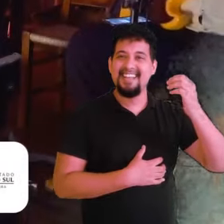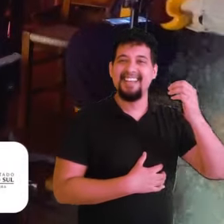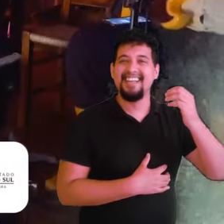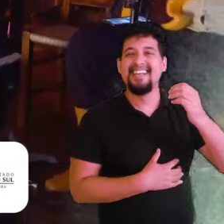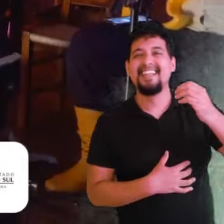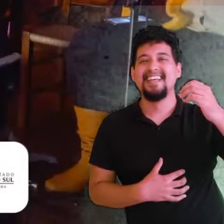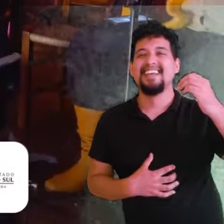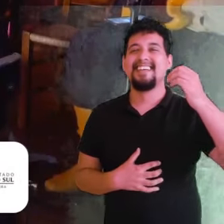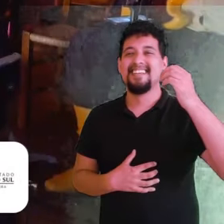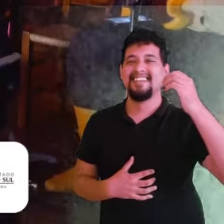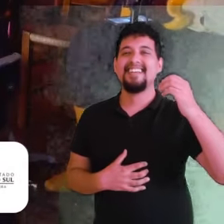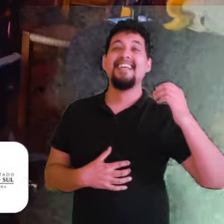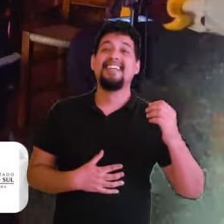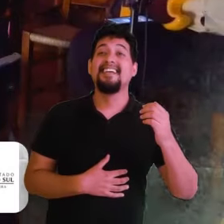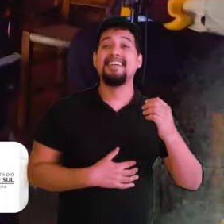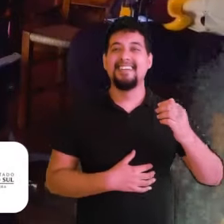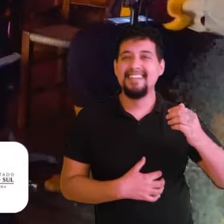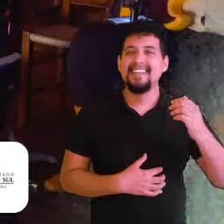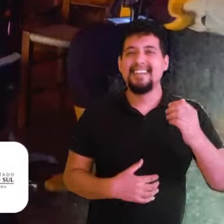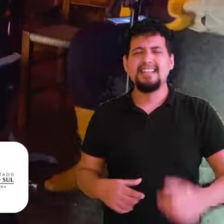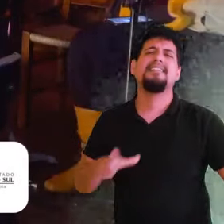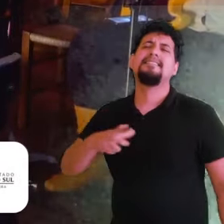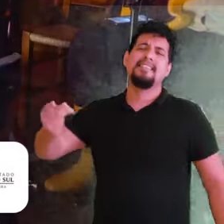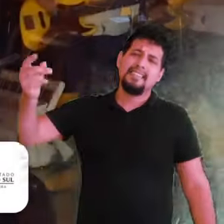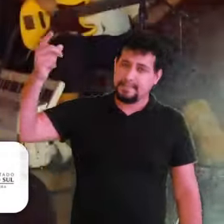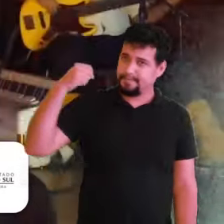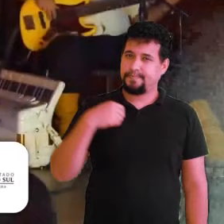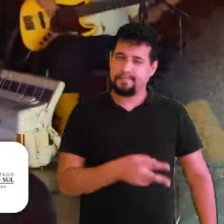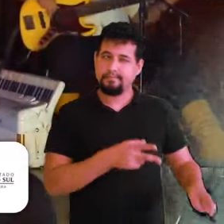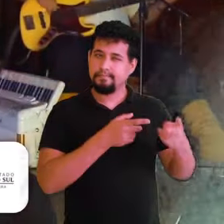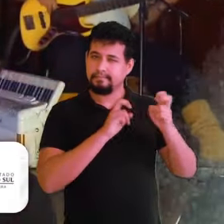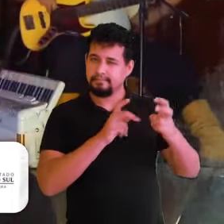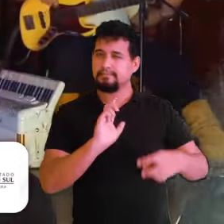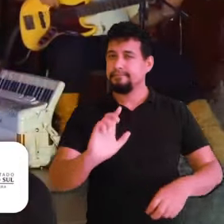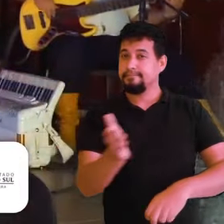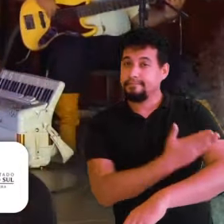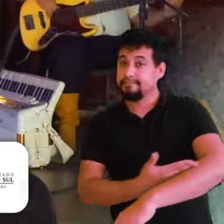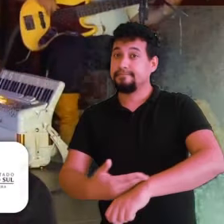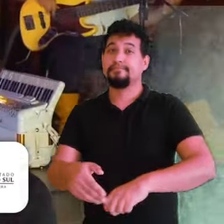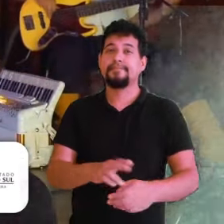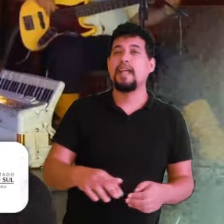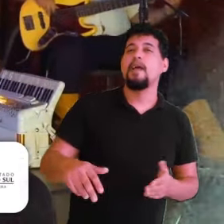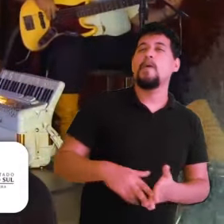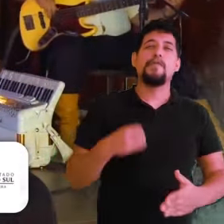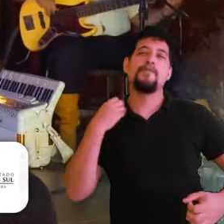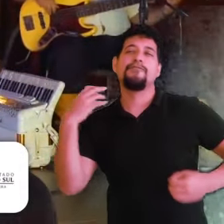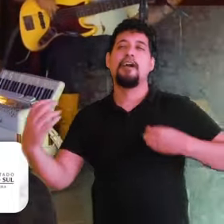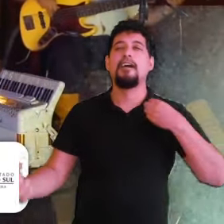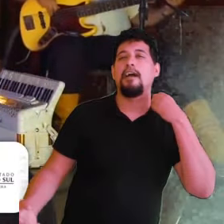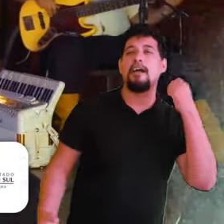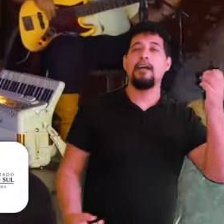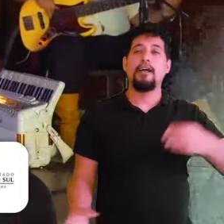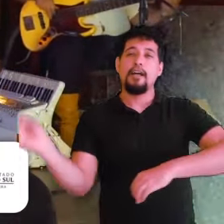Tô vendo ali dois que desconfiado, tô acostumado a botar pé na estrada. A noite chega e a estrela brilha, iluminando